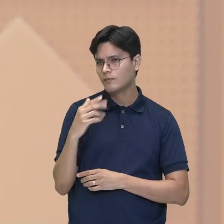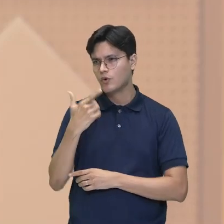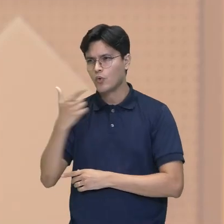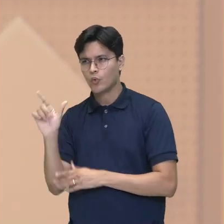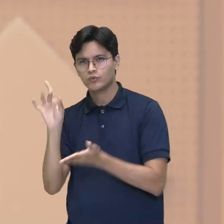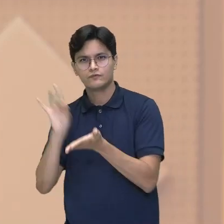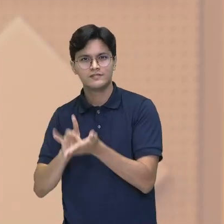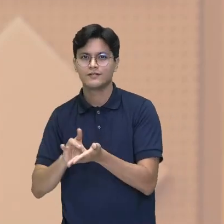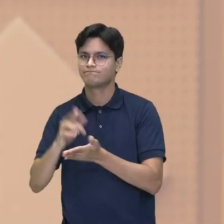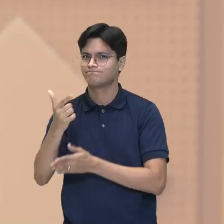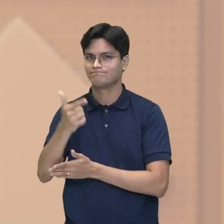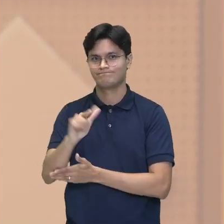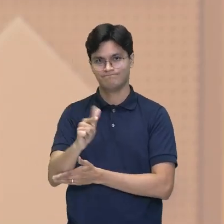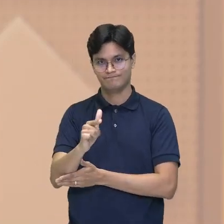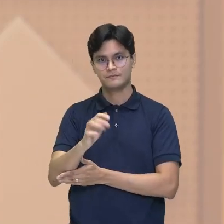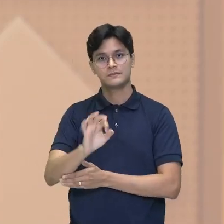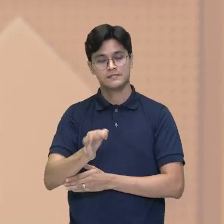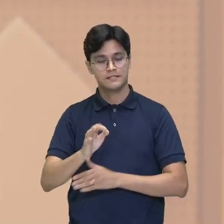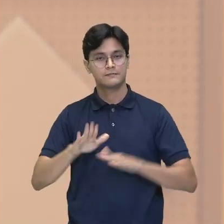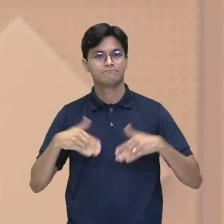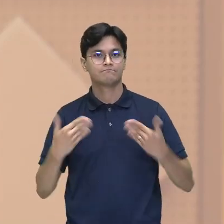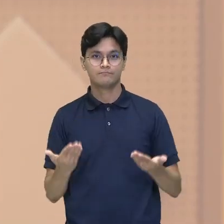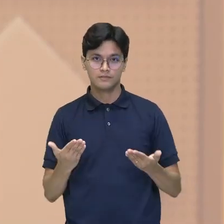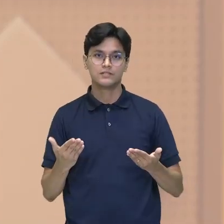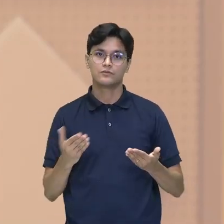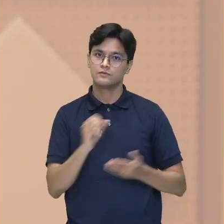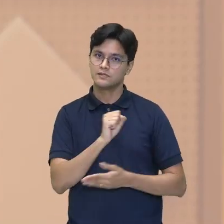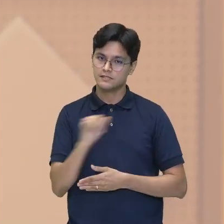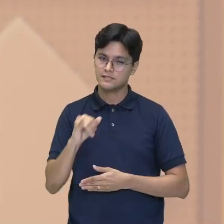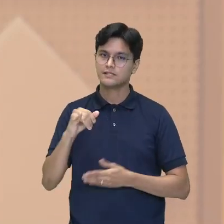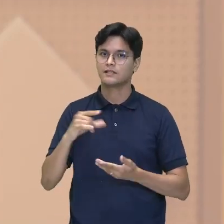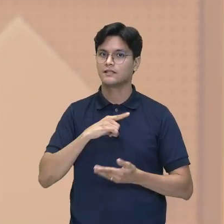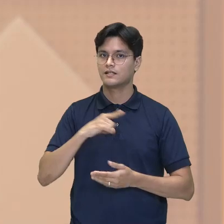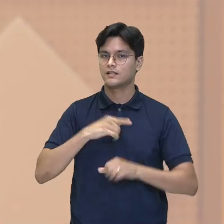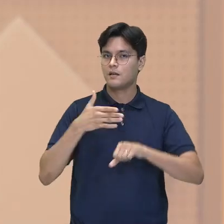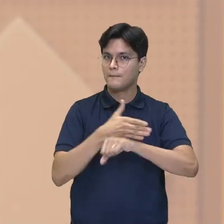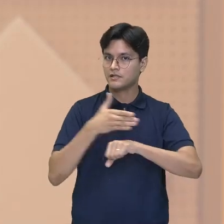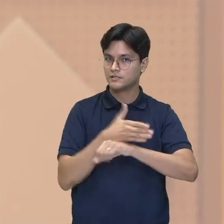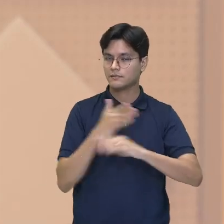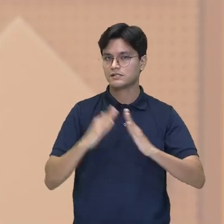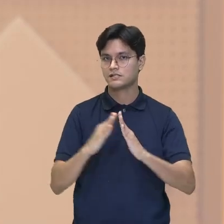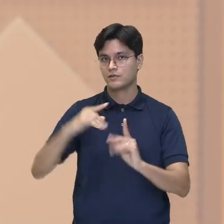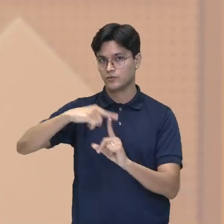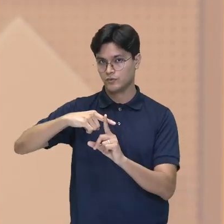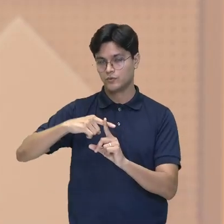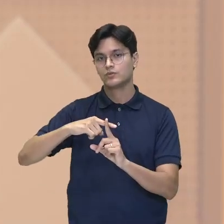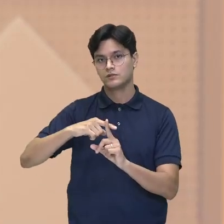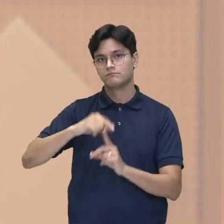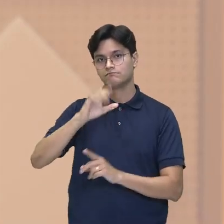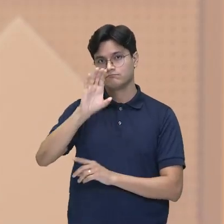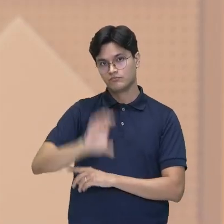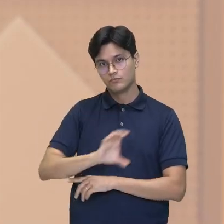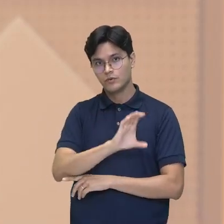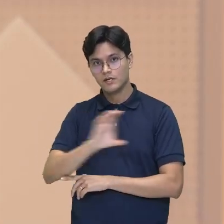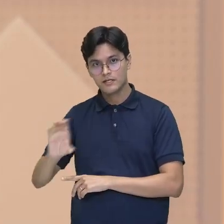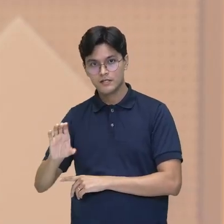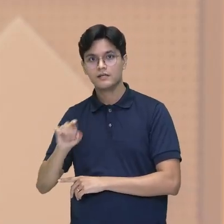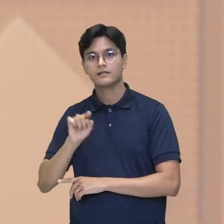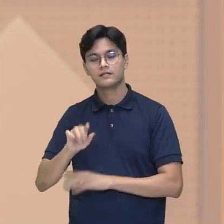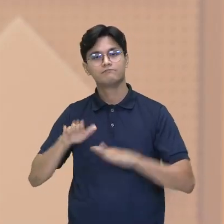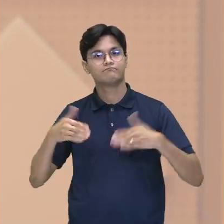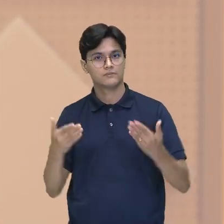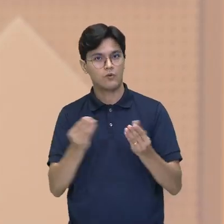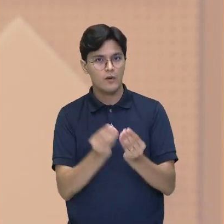seja, onde a igreja estivesse, ela seria colocada, né, as missas seriam transmitidas de